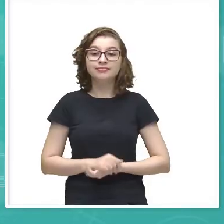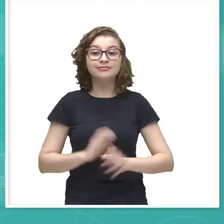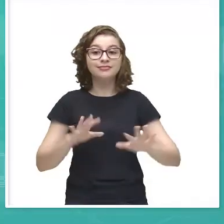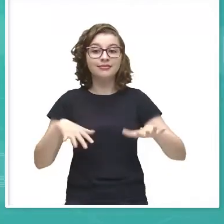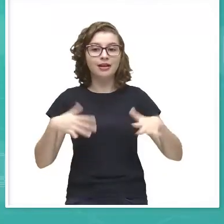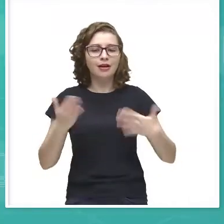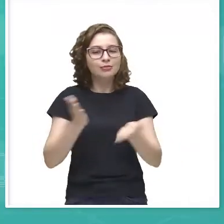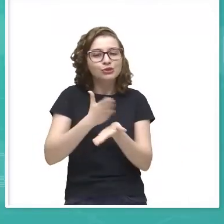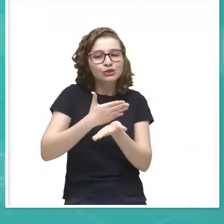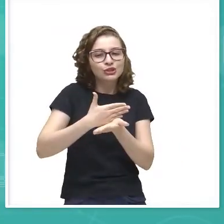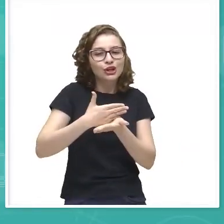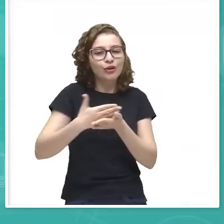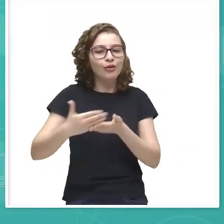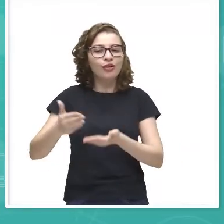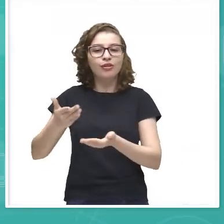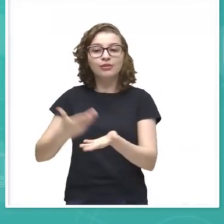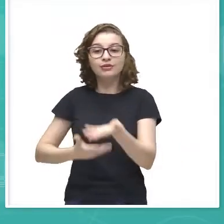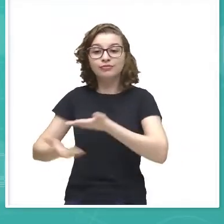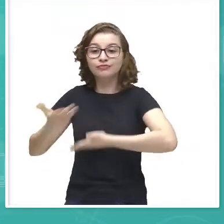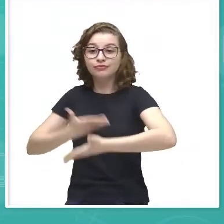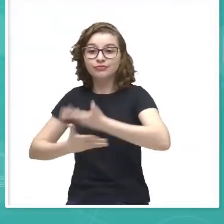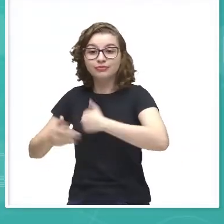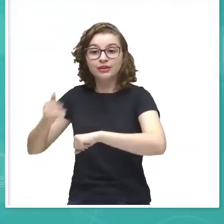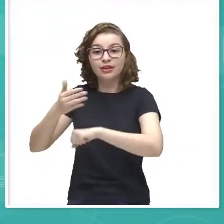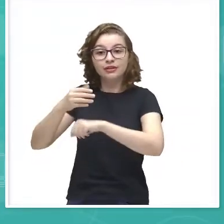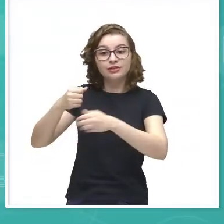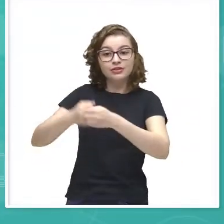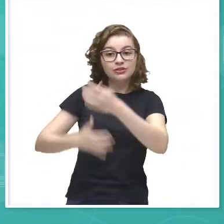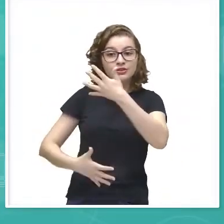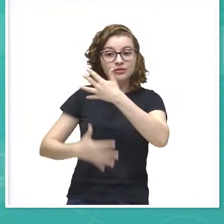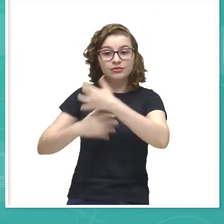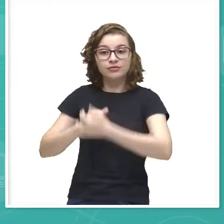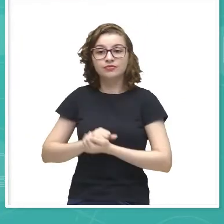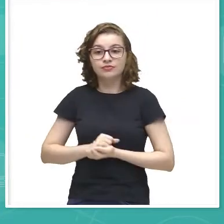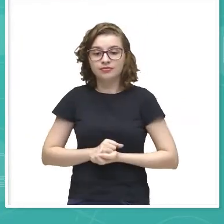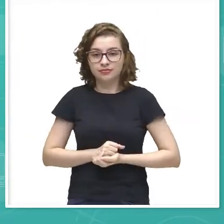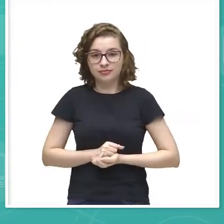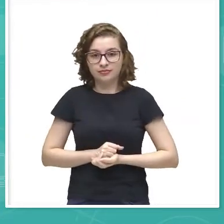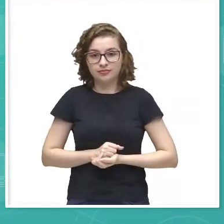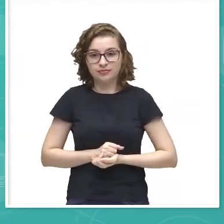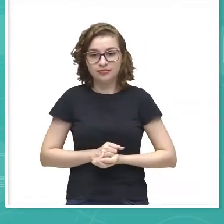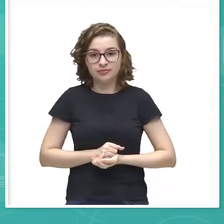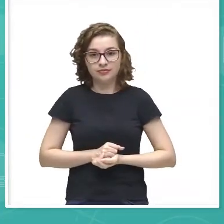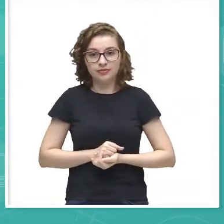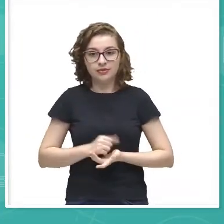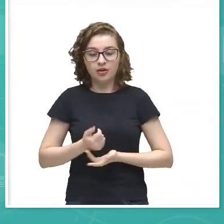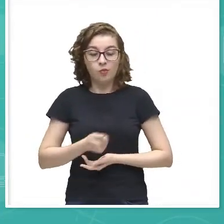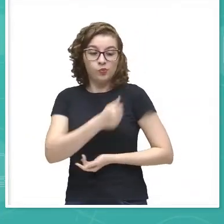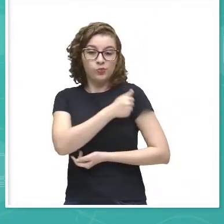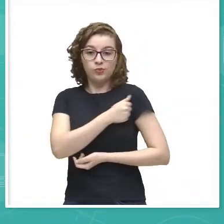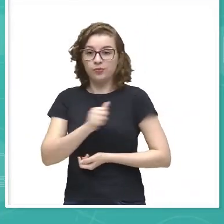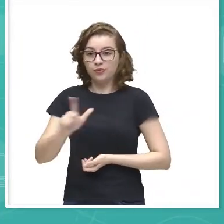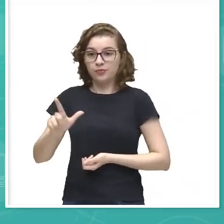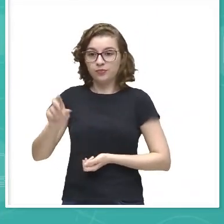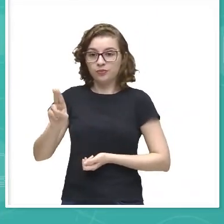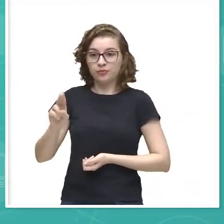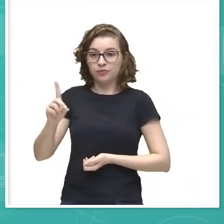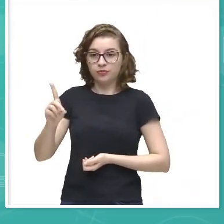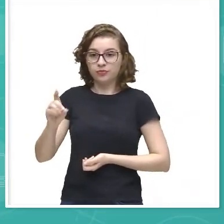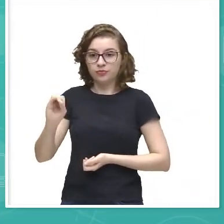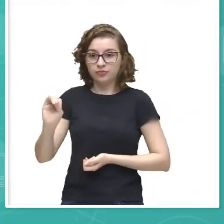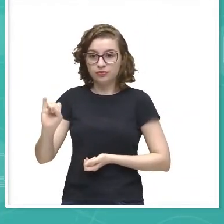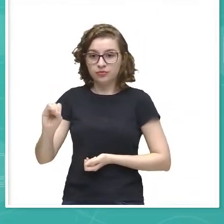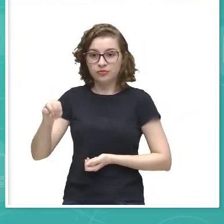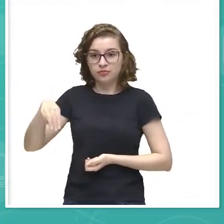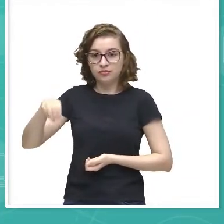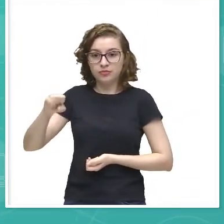Vamos começar agora nossa interatividade. Deixa eu dar uma olhadinha aqui no chat. Olha, Ludmila, que é da sétima etapa, ela já vai